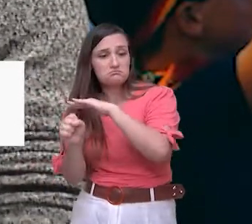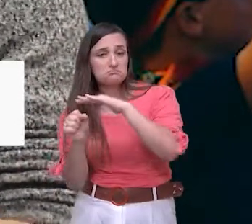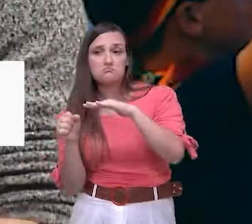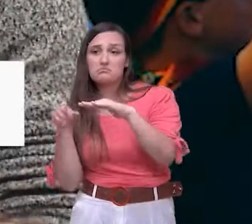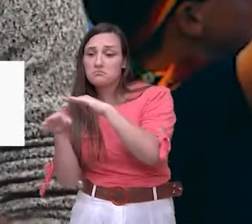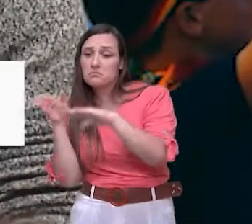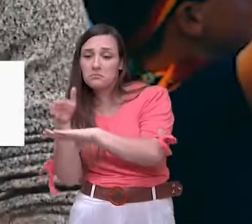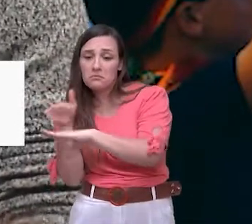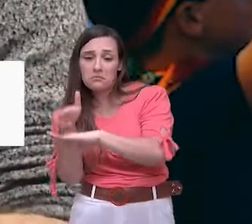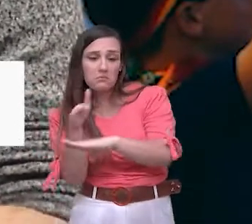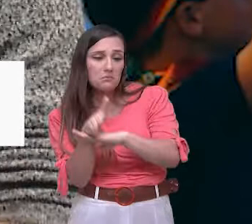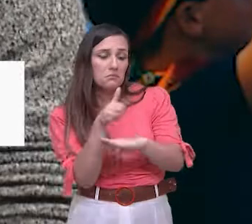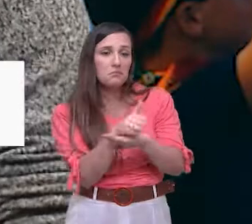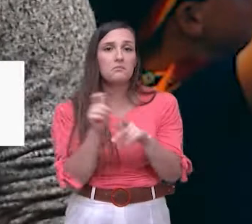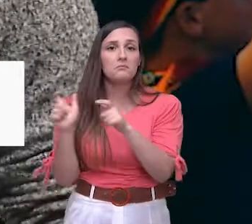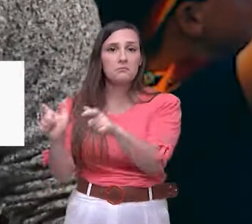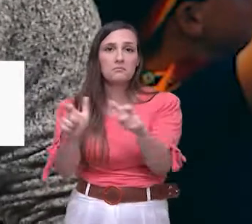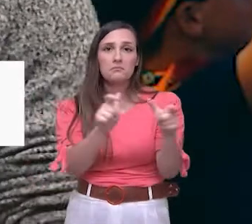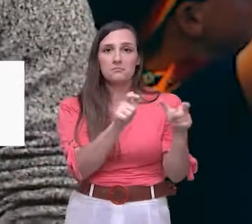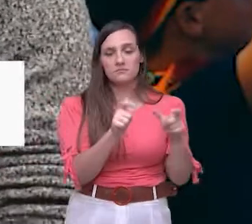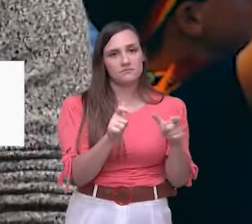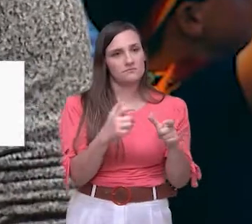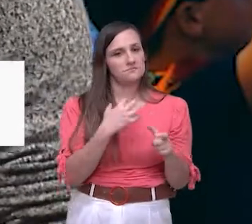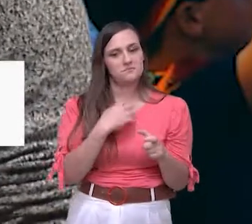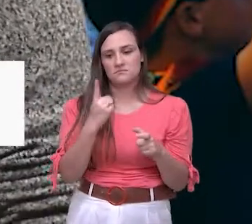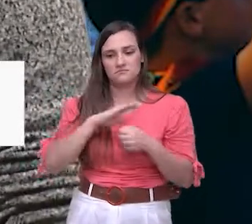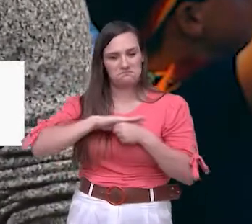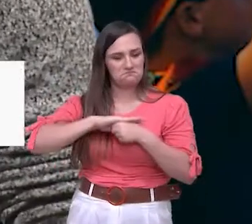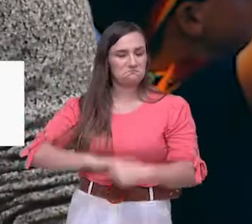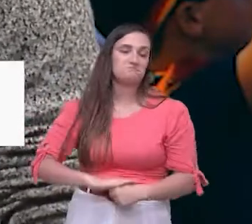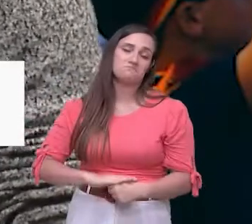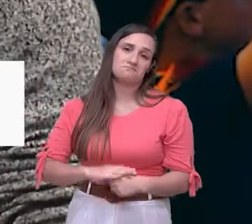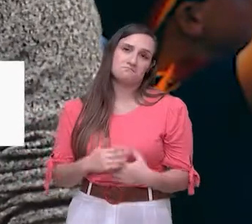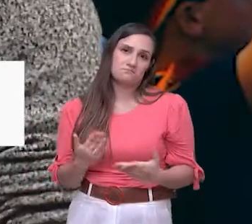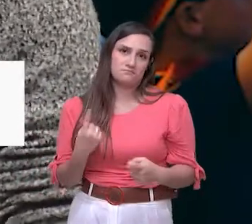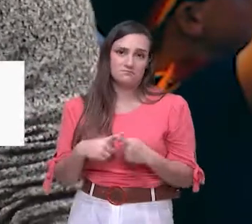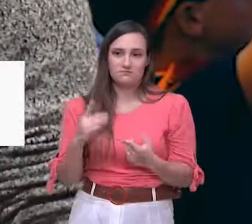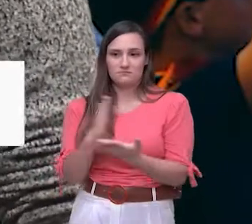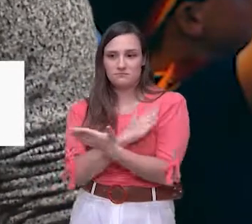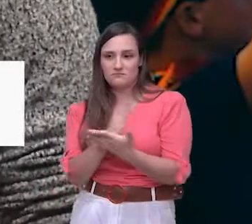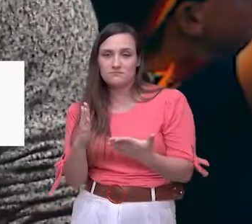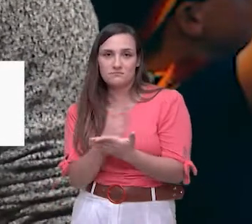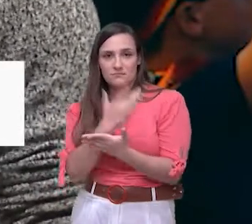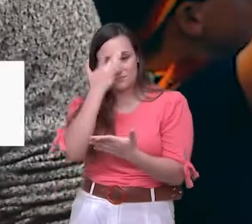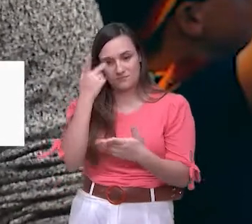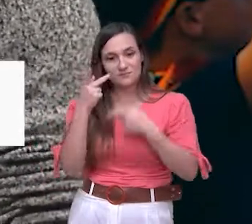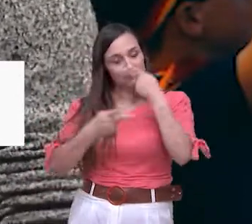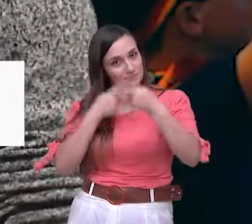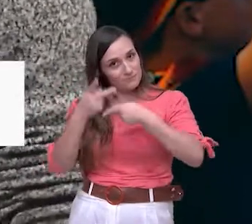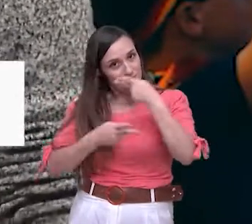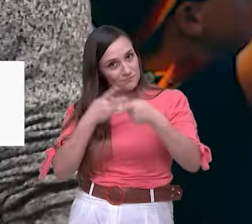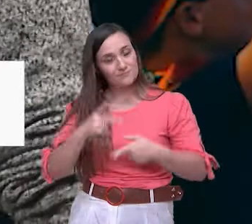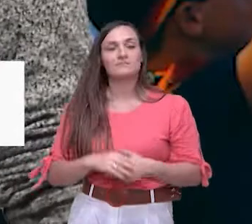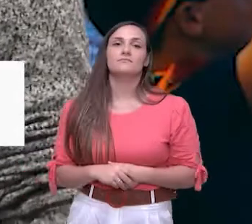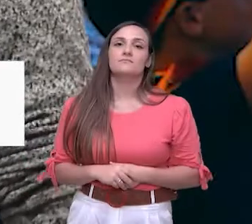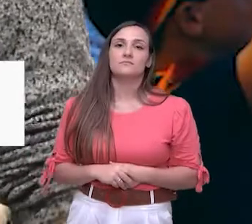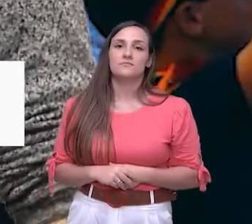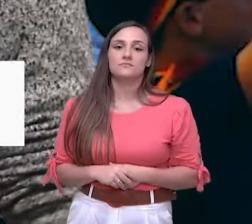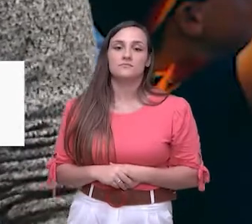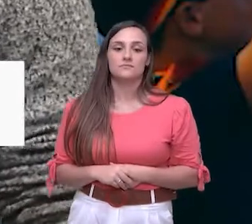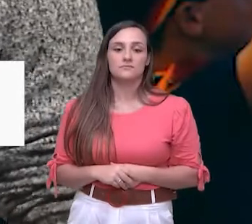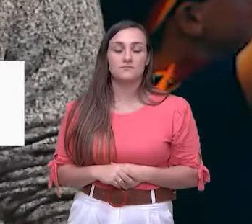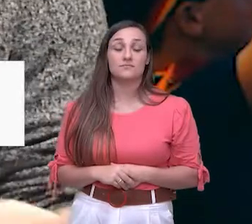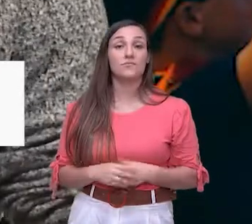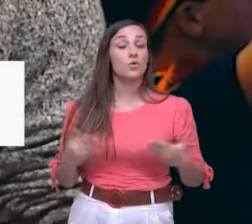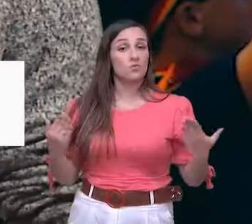e sentir menos é ofendidas ou menos bom né Por comentários como esse né hoje em dia a nossa